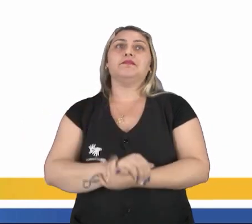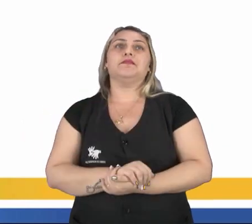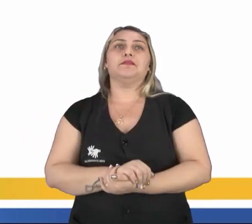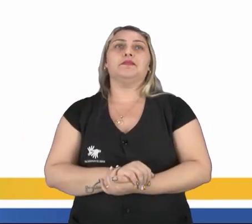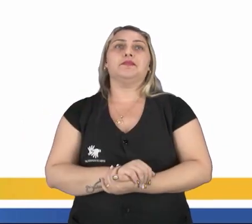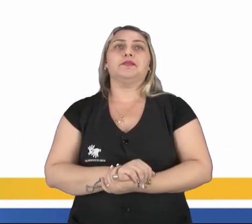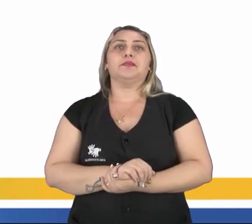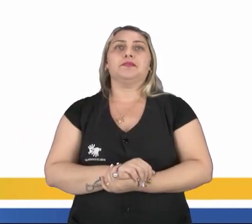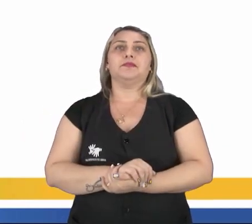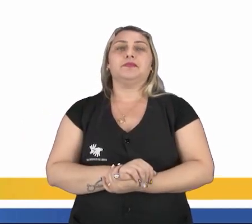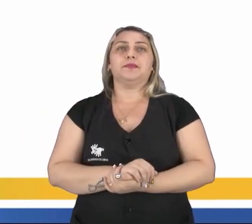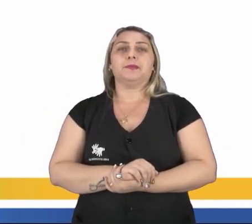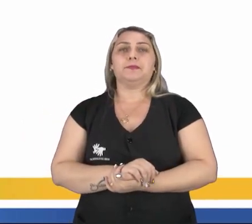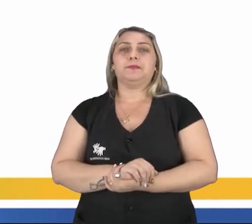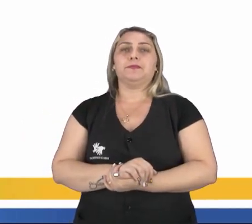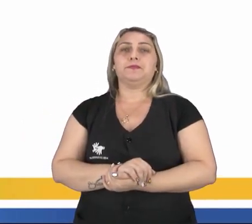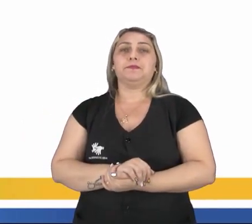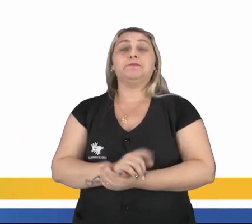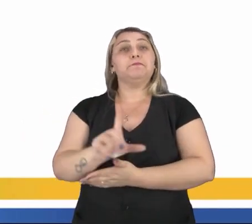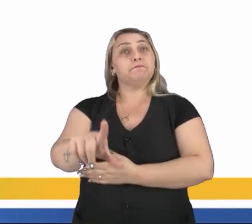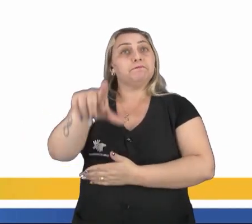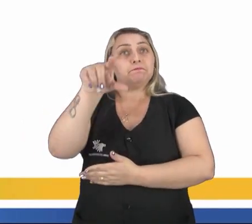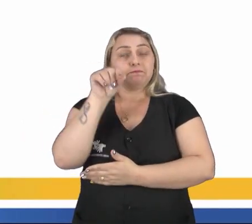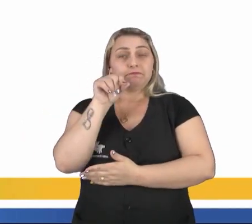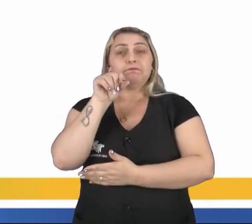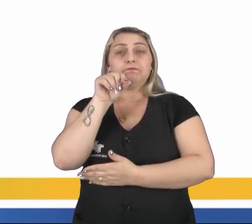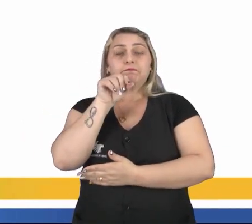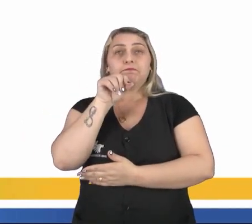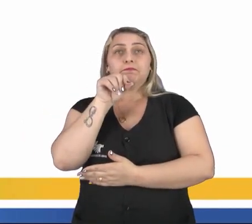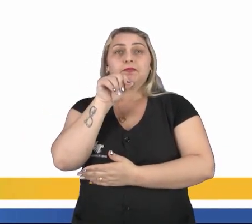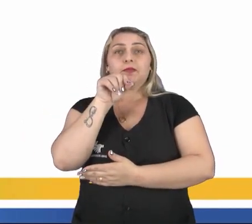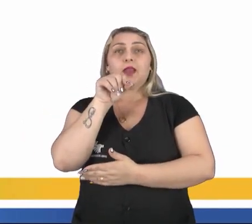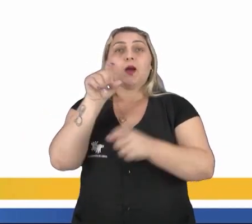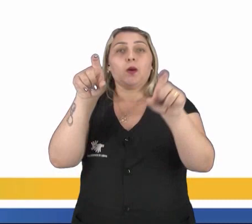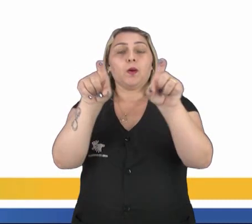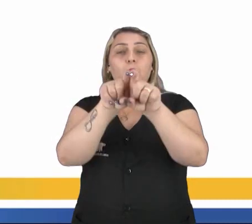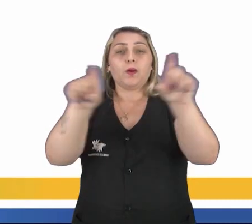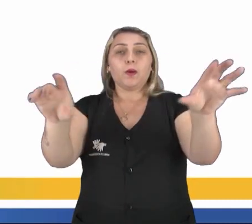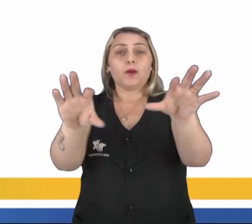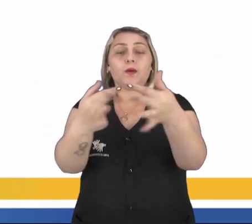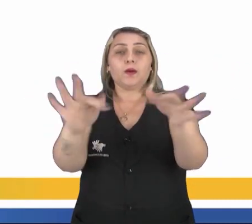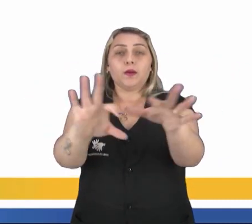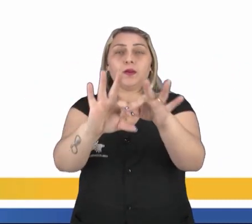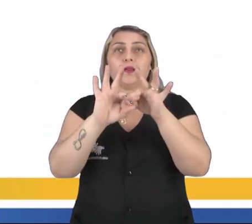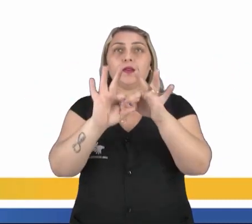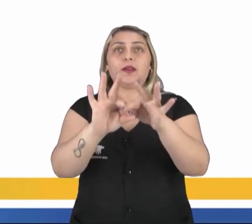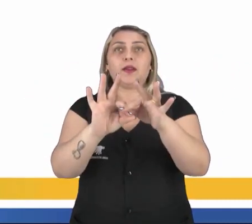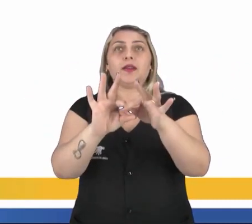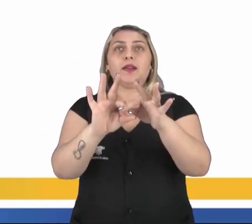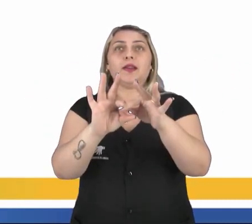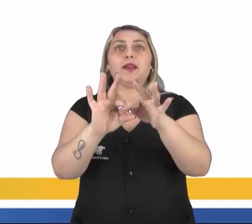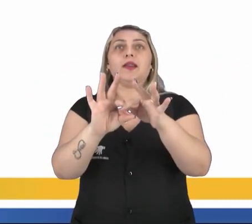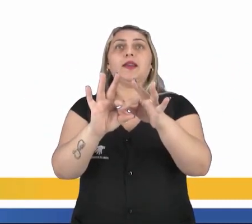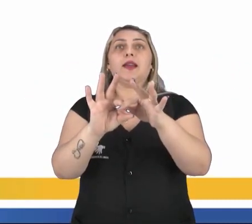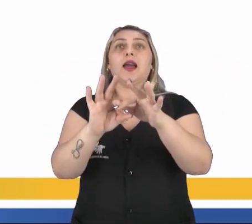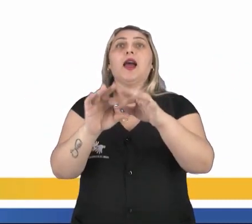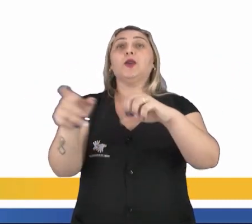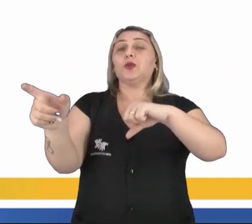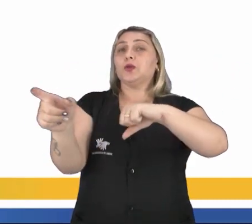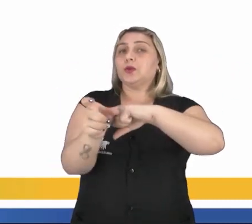Então vamos ver aqui o primeiro, ó. Assinale a alternativa cuja oração subordinada é